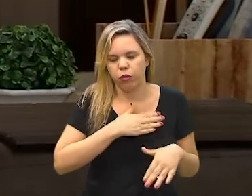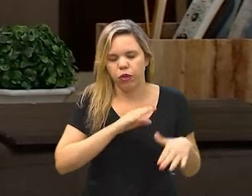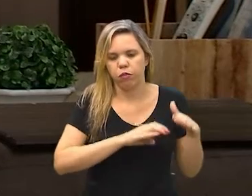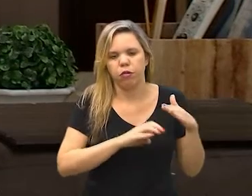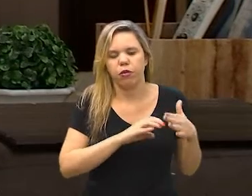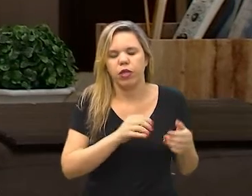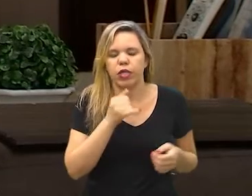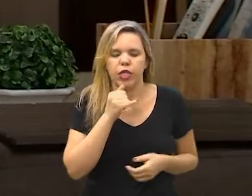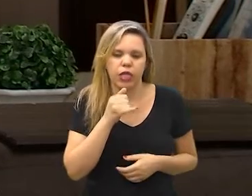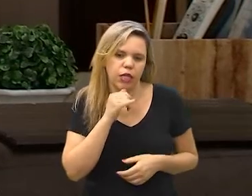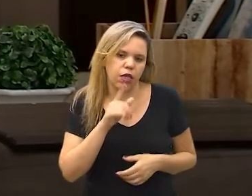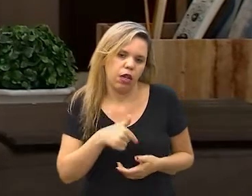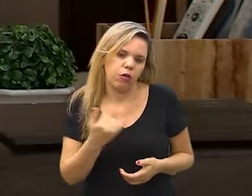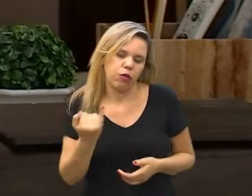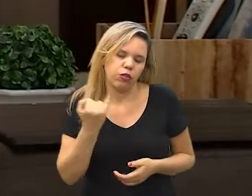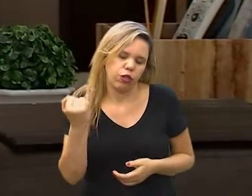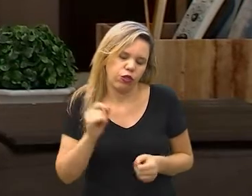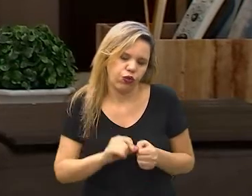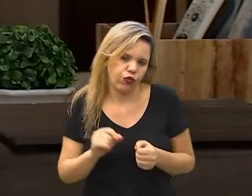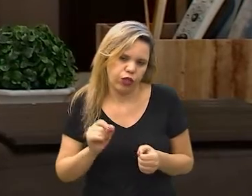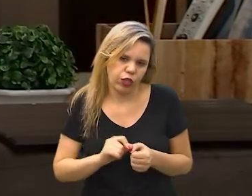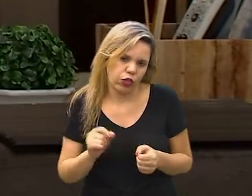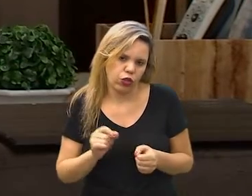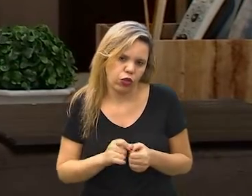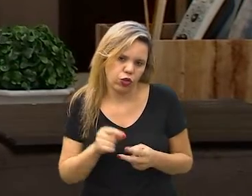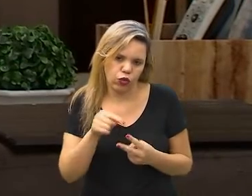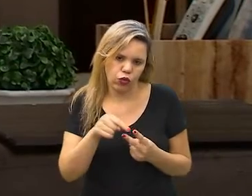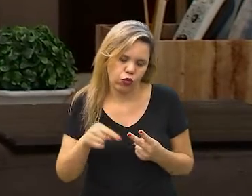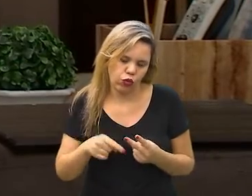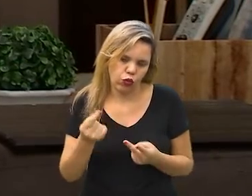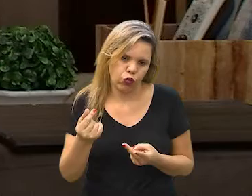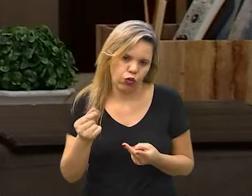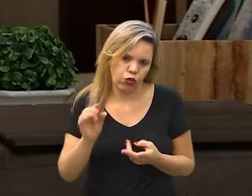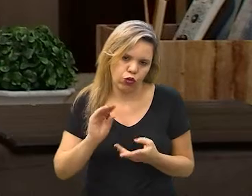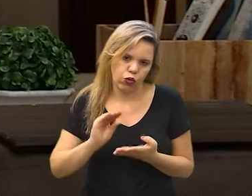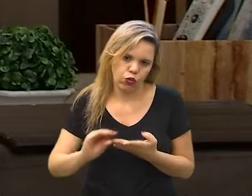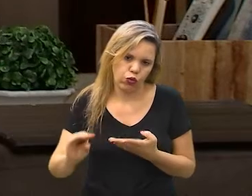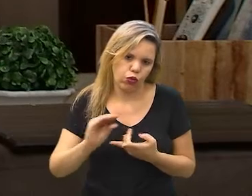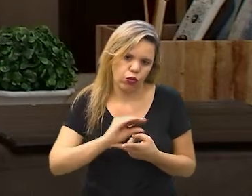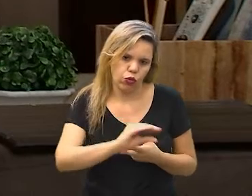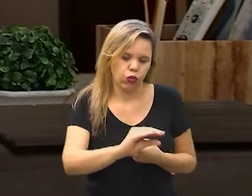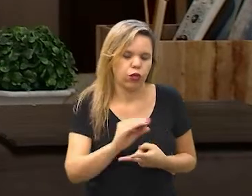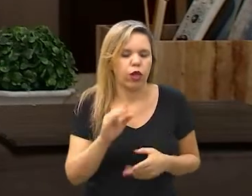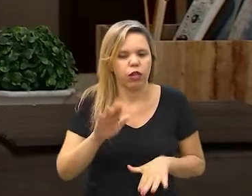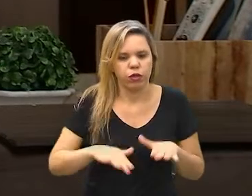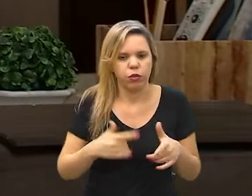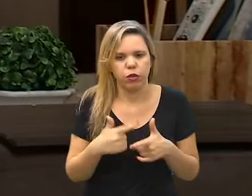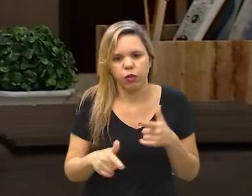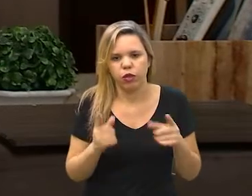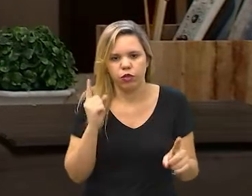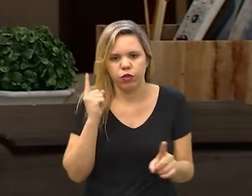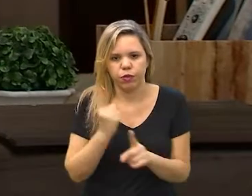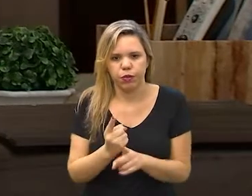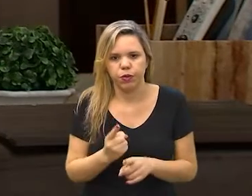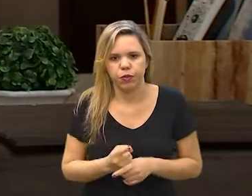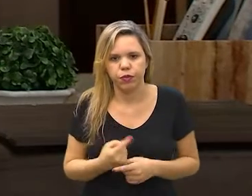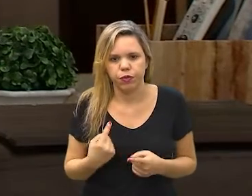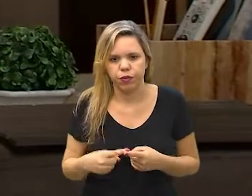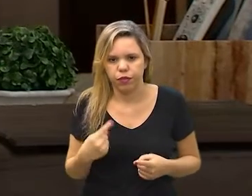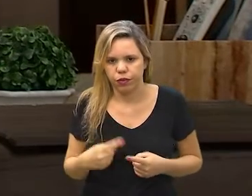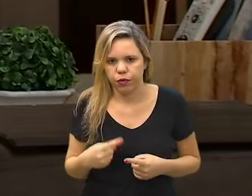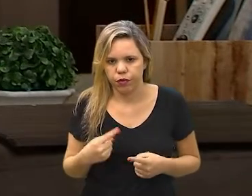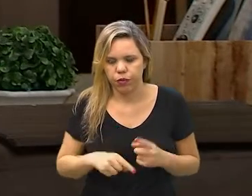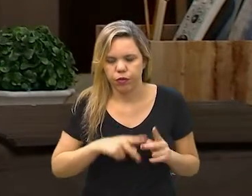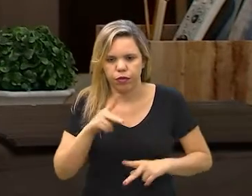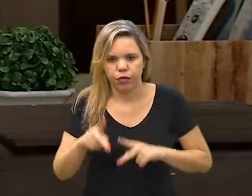empresa. Mas é importante fazer os 2 orçamentos. E esse é um dos problemas que a gente encontra, porque